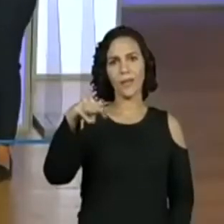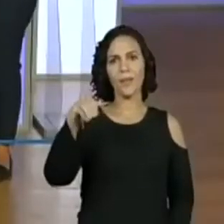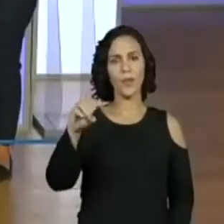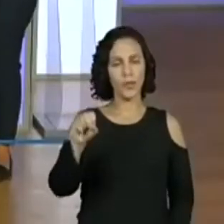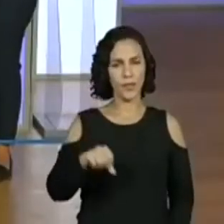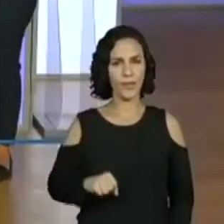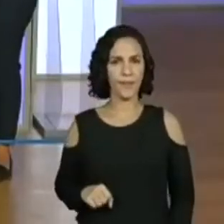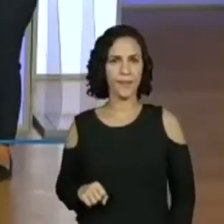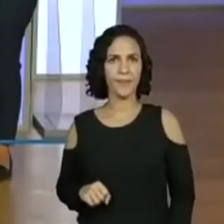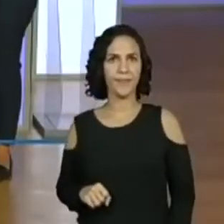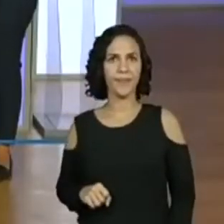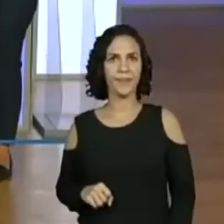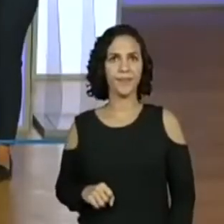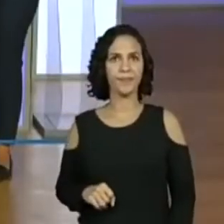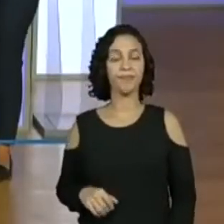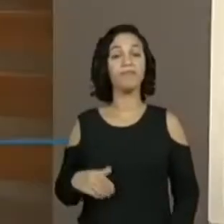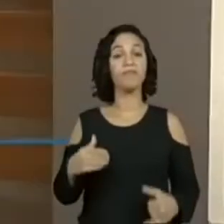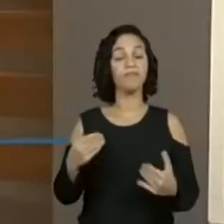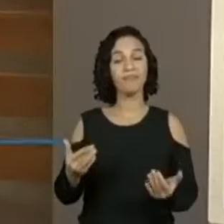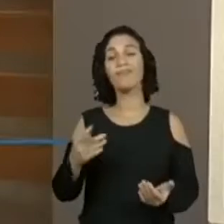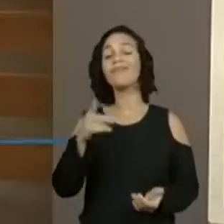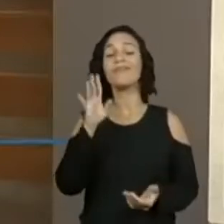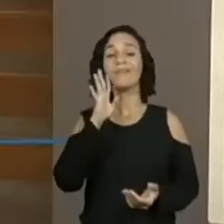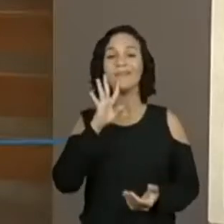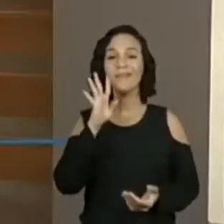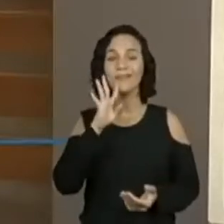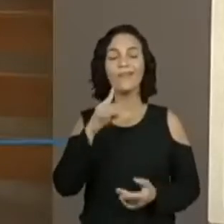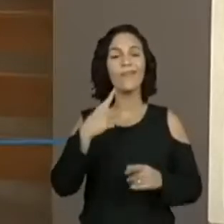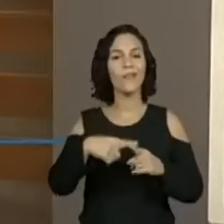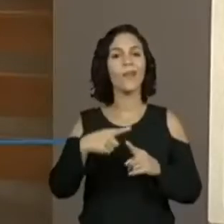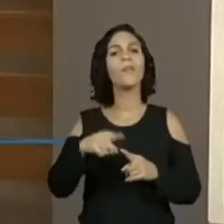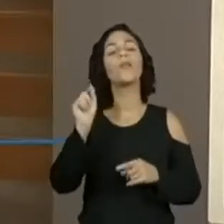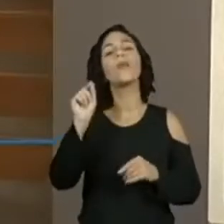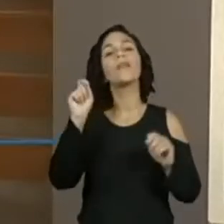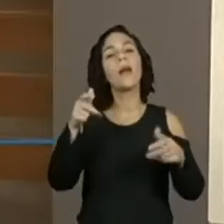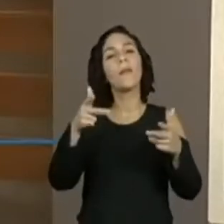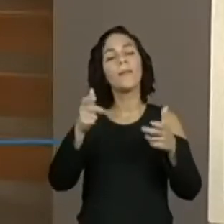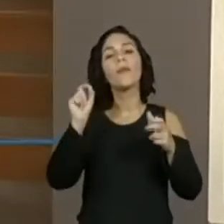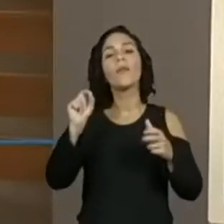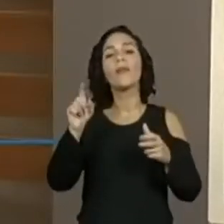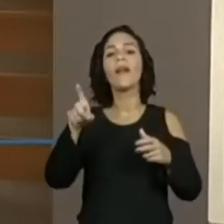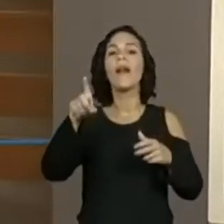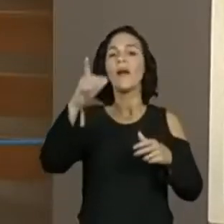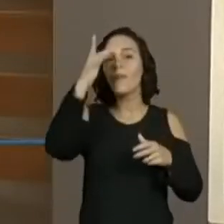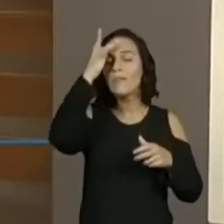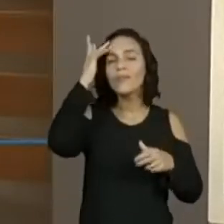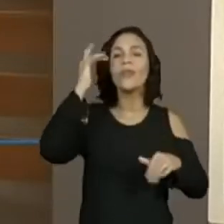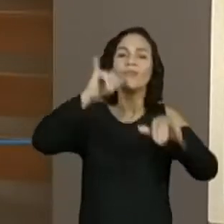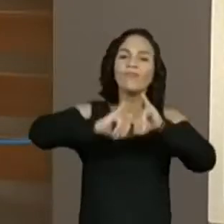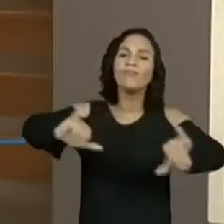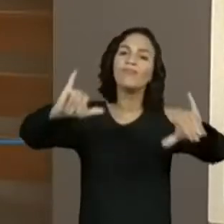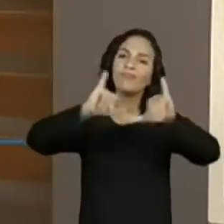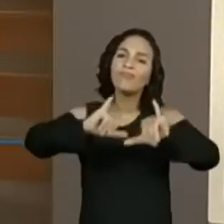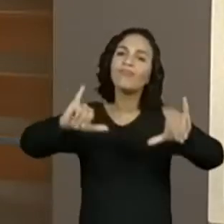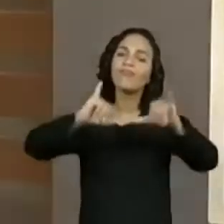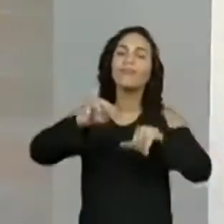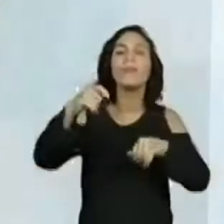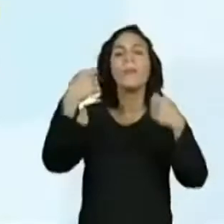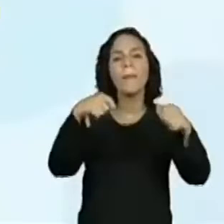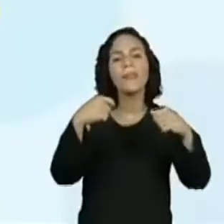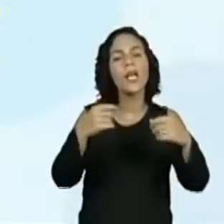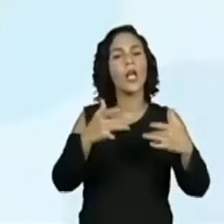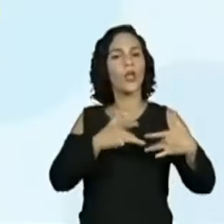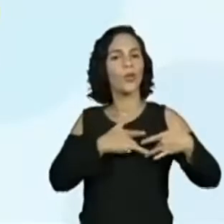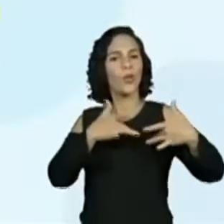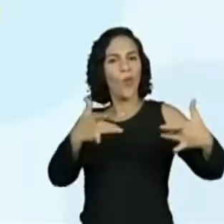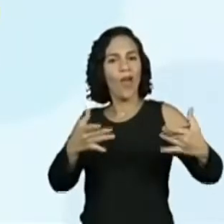legal, eu consigo identificar que houve uma campanha, foram doadores.